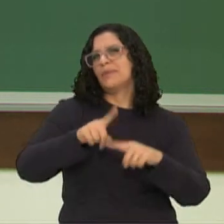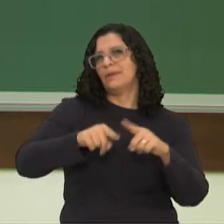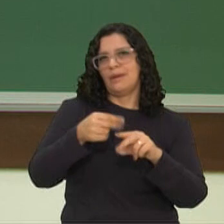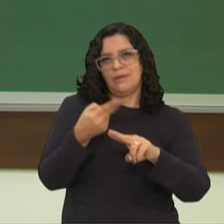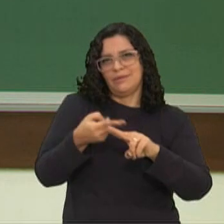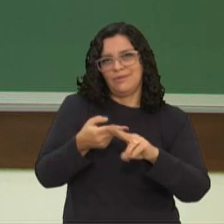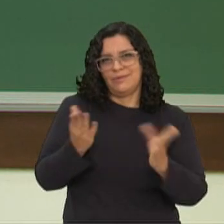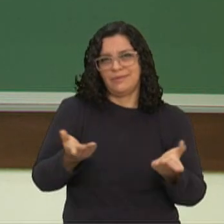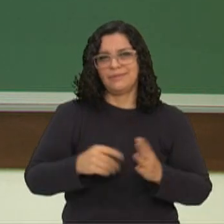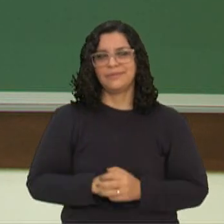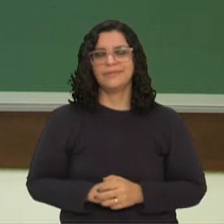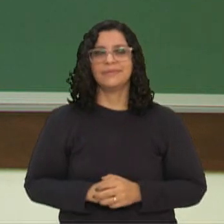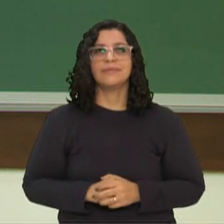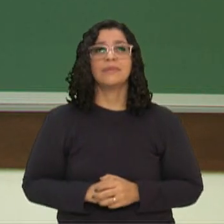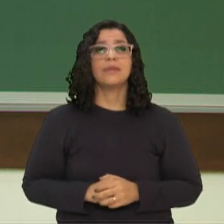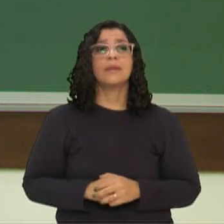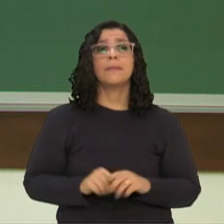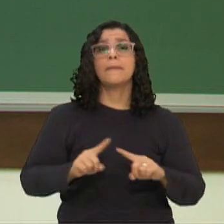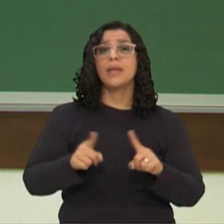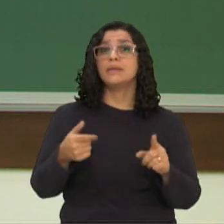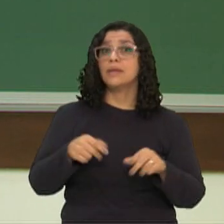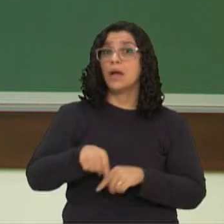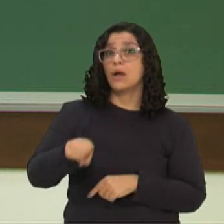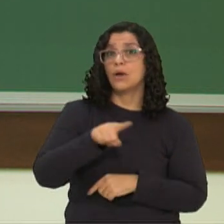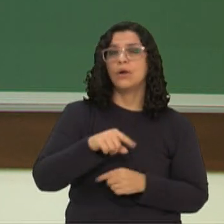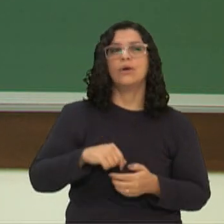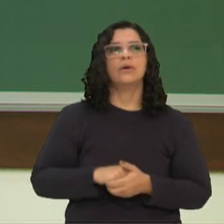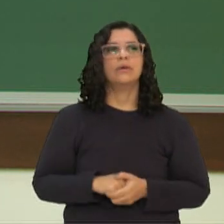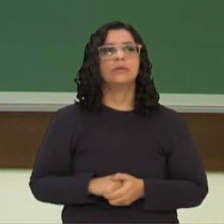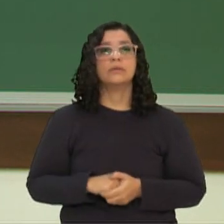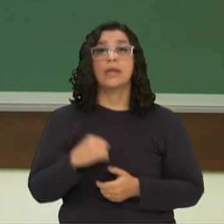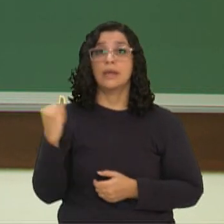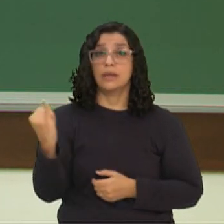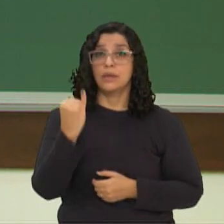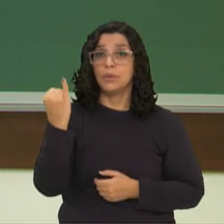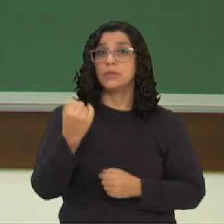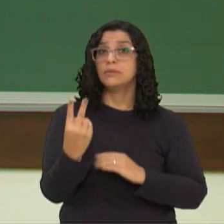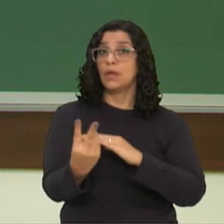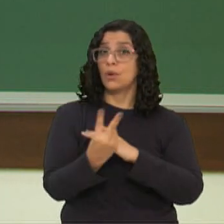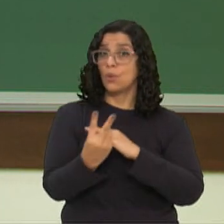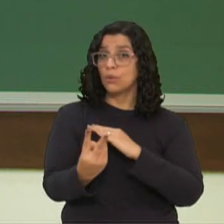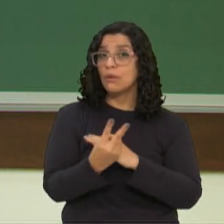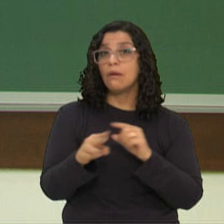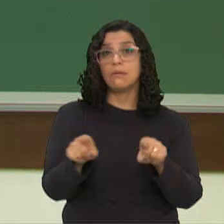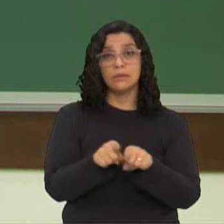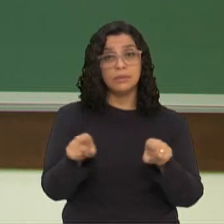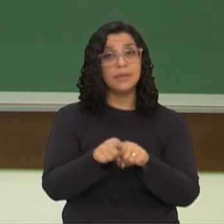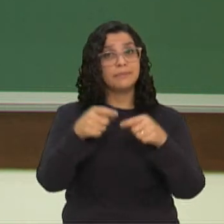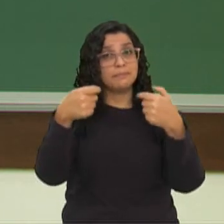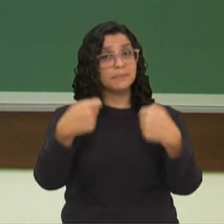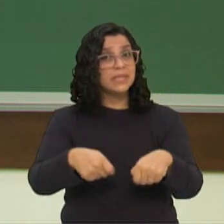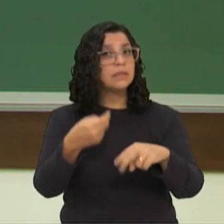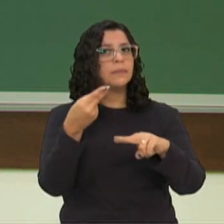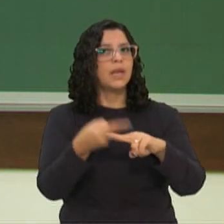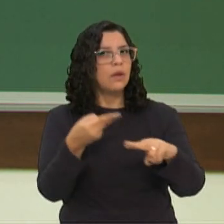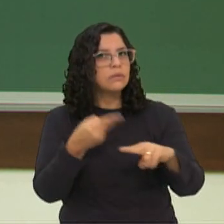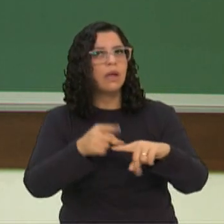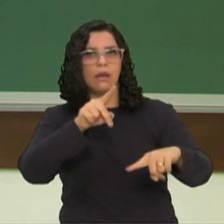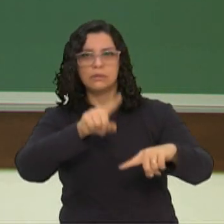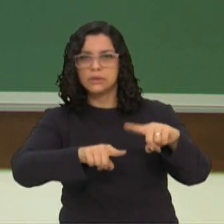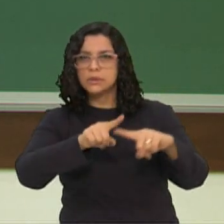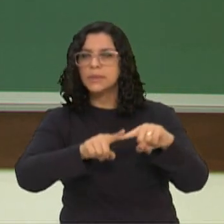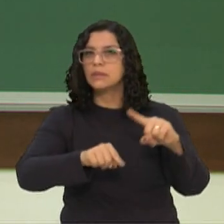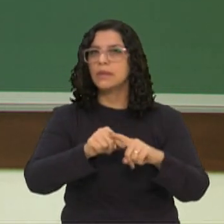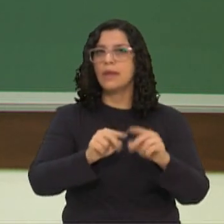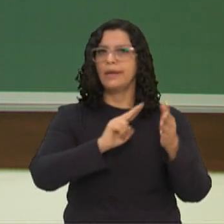desses aparelhos, né? Então, pessoal, é importante os cuidados, né, que a gente deve ter no uso deles, né? É